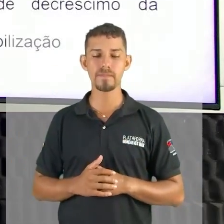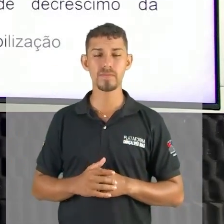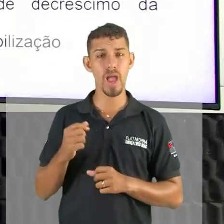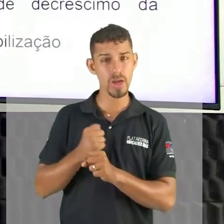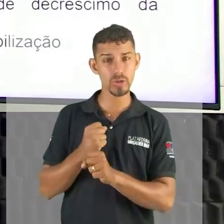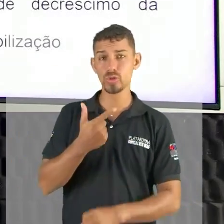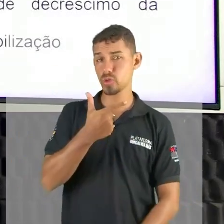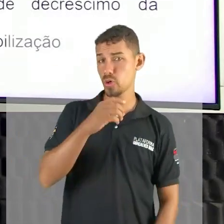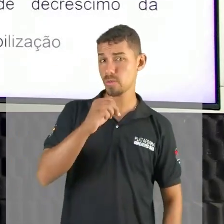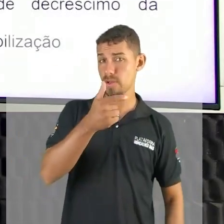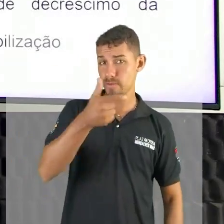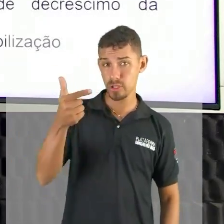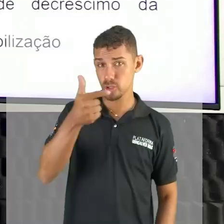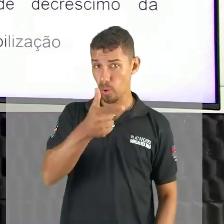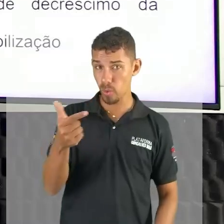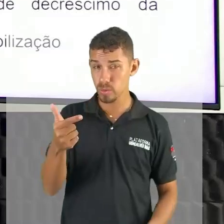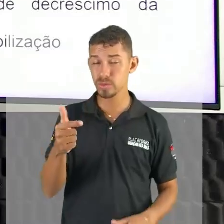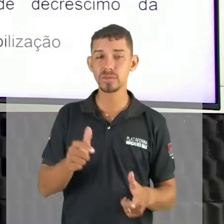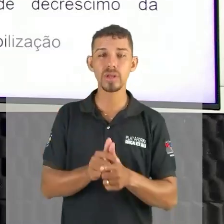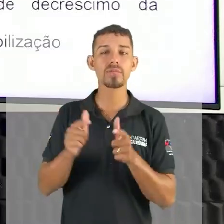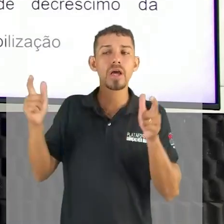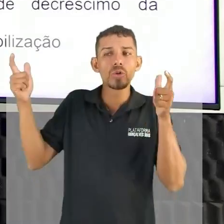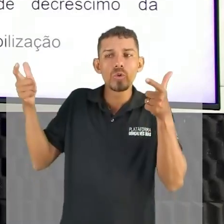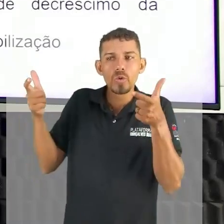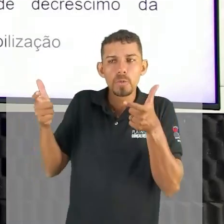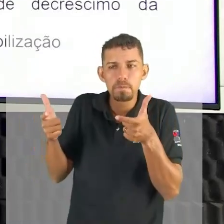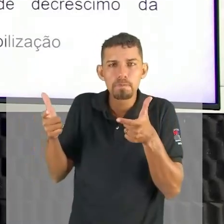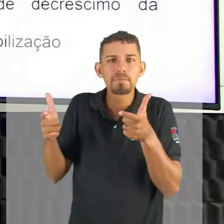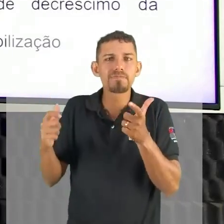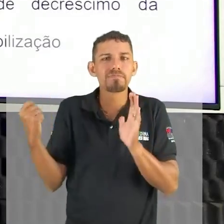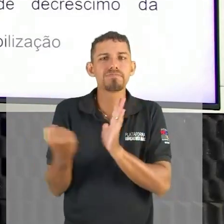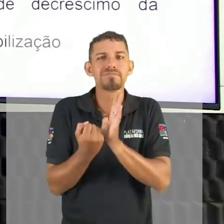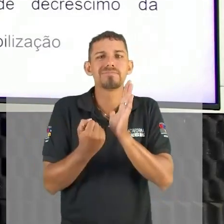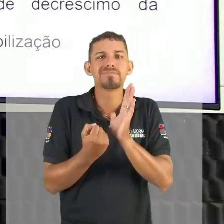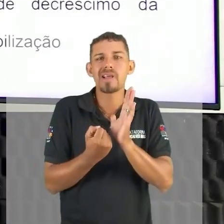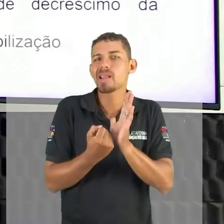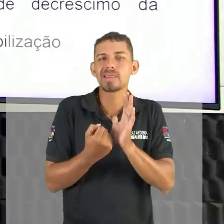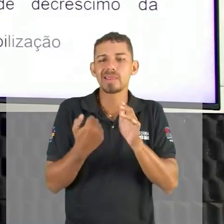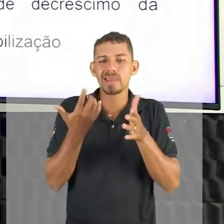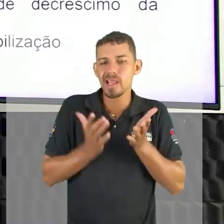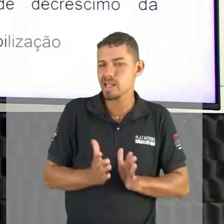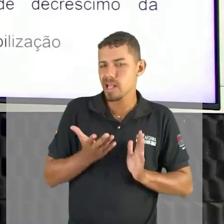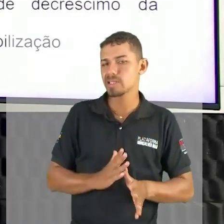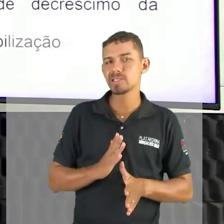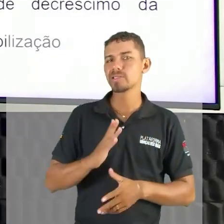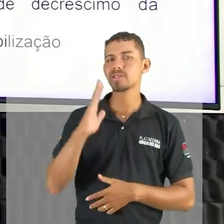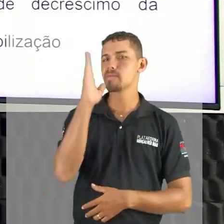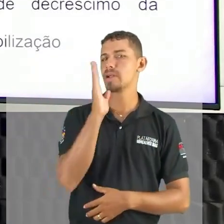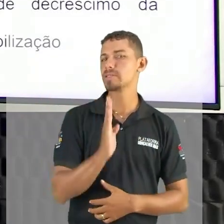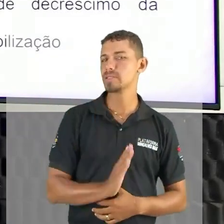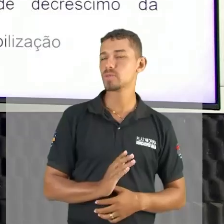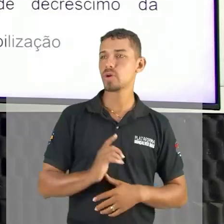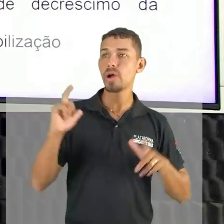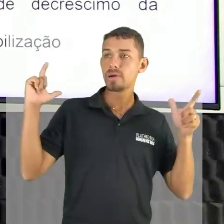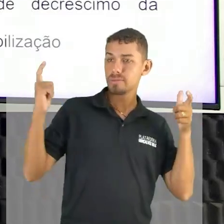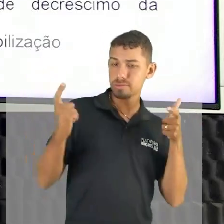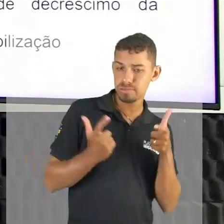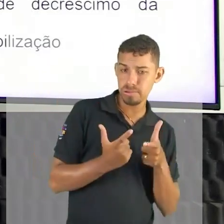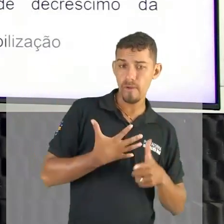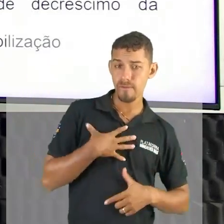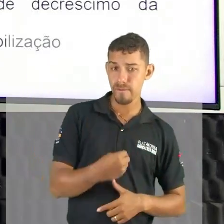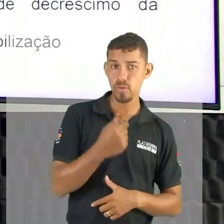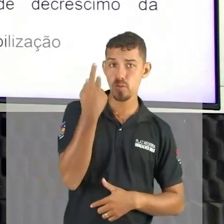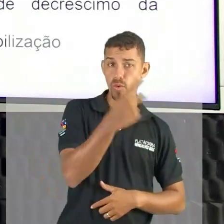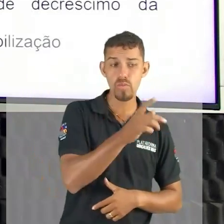ano de 2022, a gente teve a menor marca de natalidade da história do Brasil. Reduzimos drasticamente o número de filhos